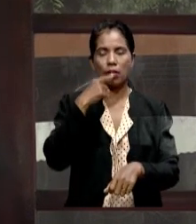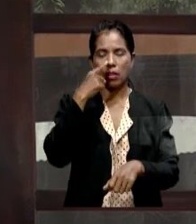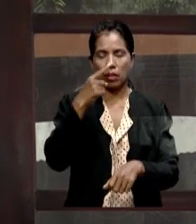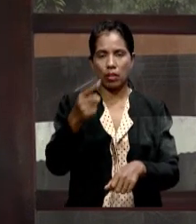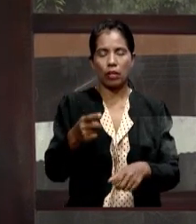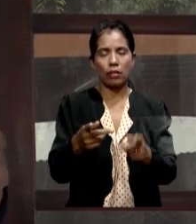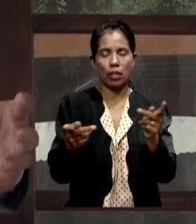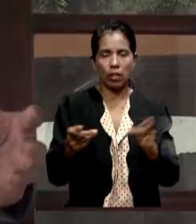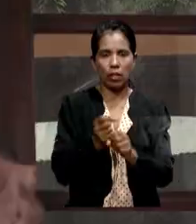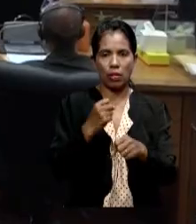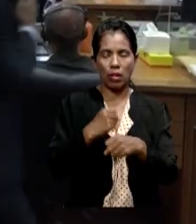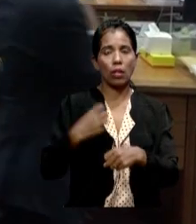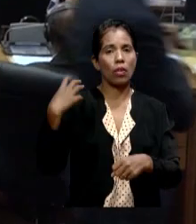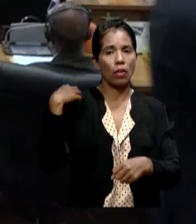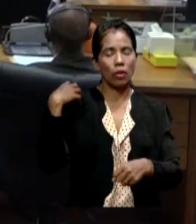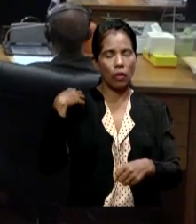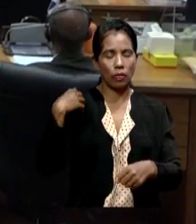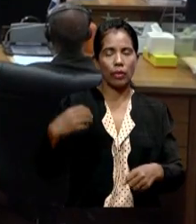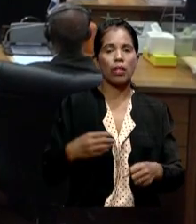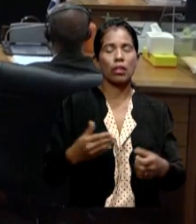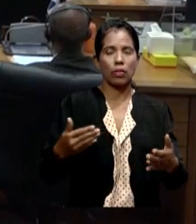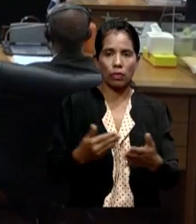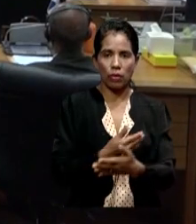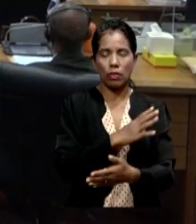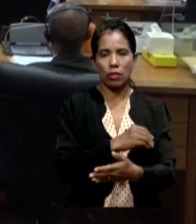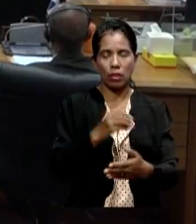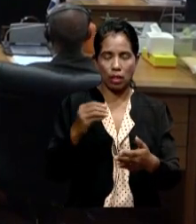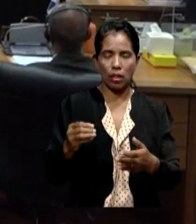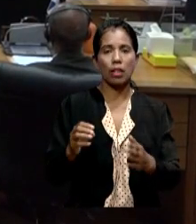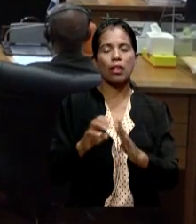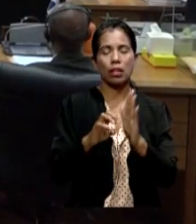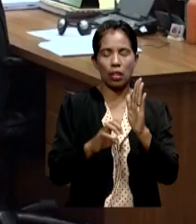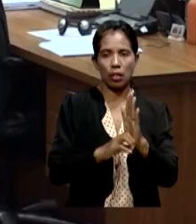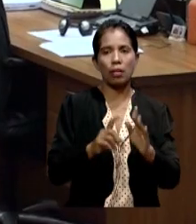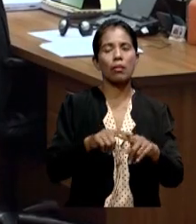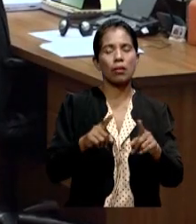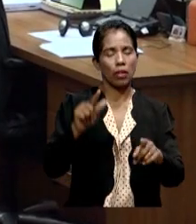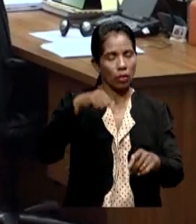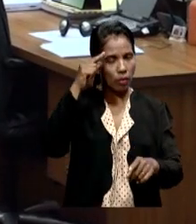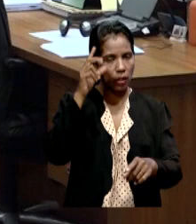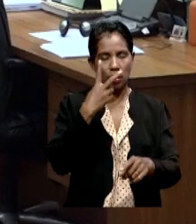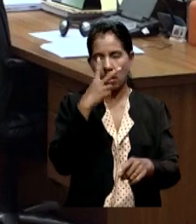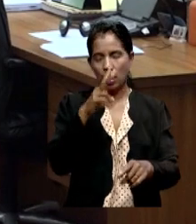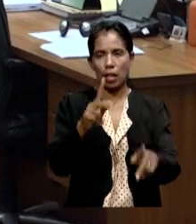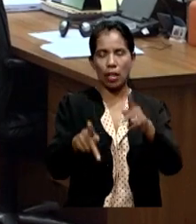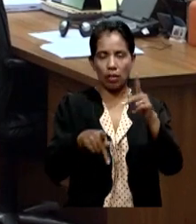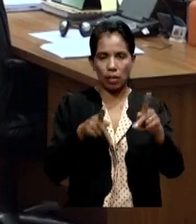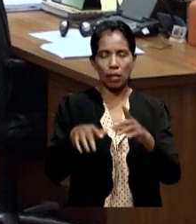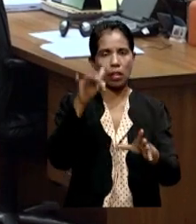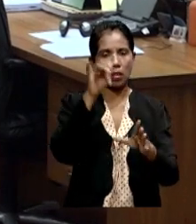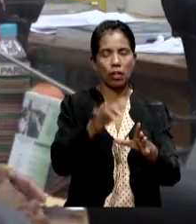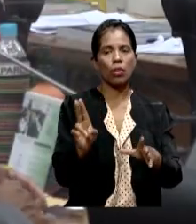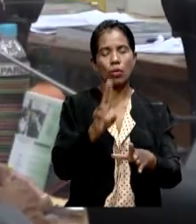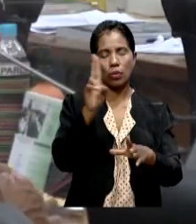atu halo construção edifício fong ne, rai estado nian, mabe governo se halo indemnização ba comunidade sirnebe afeta